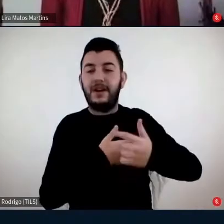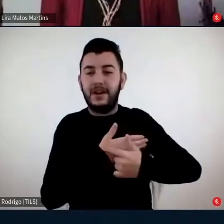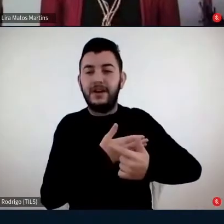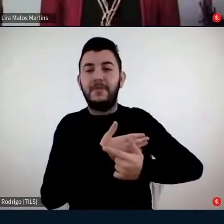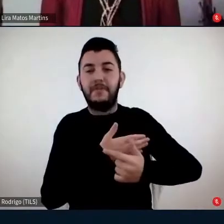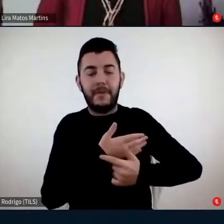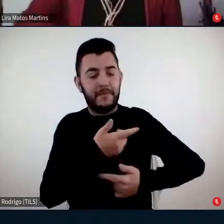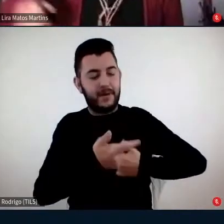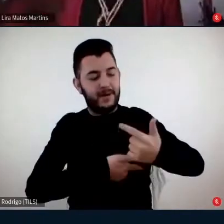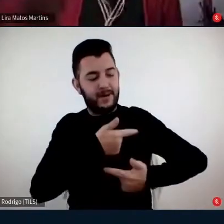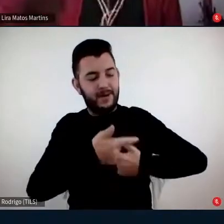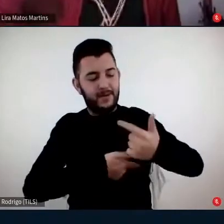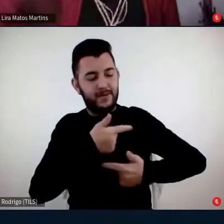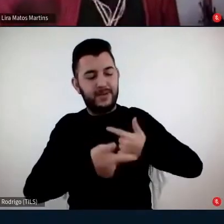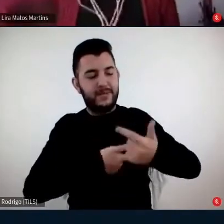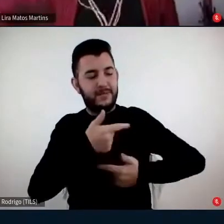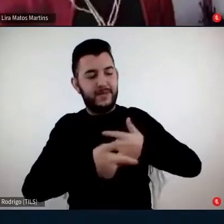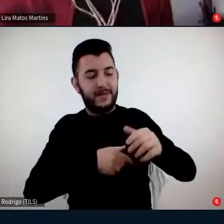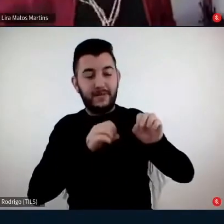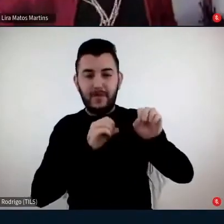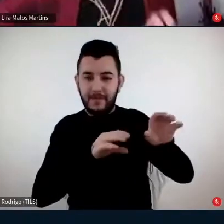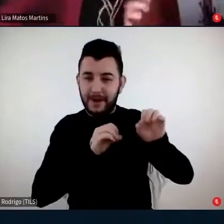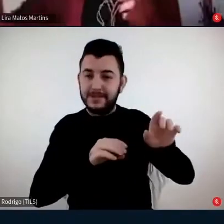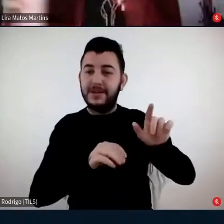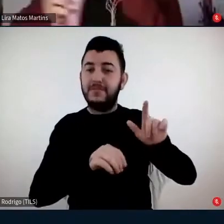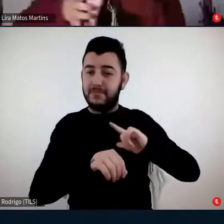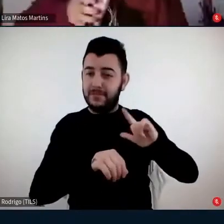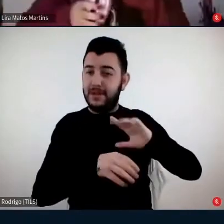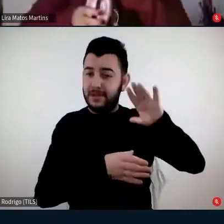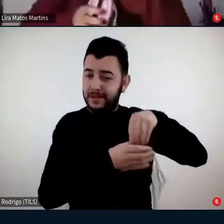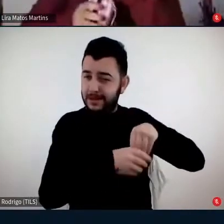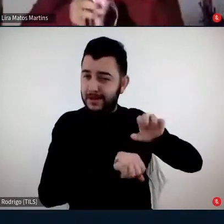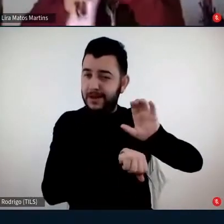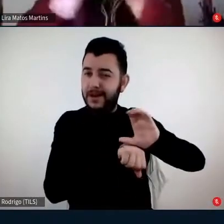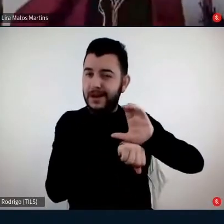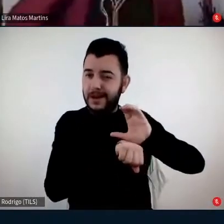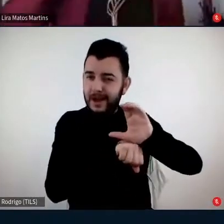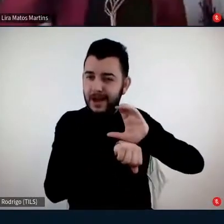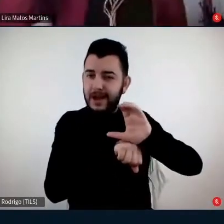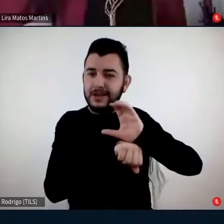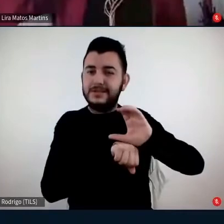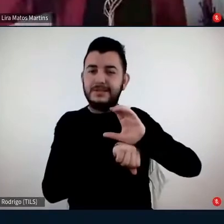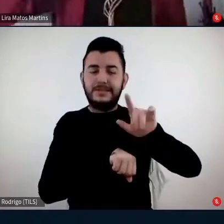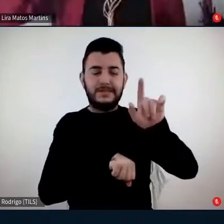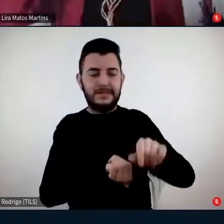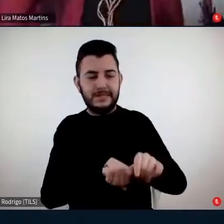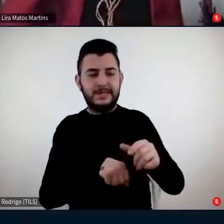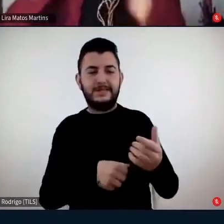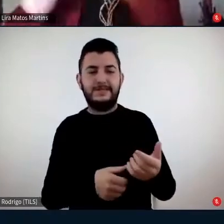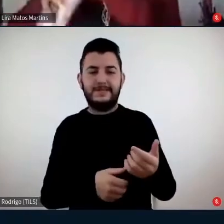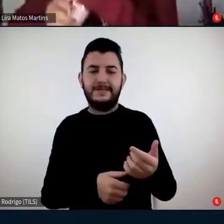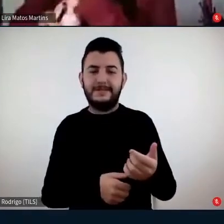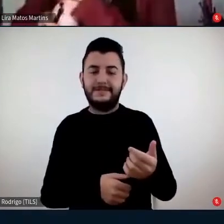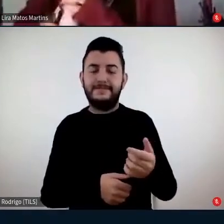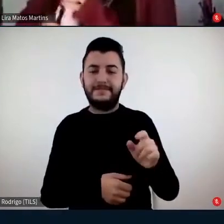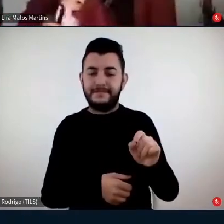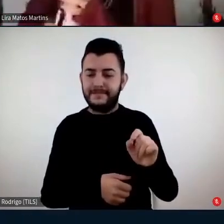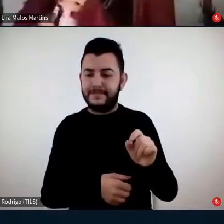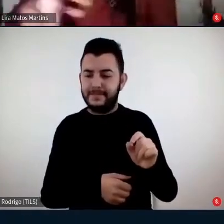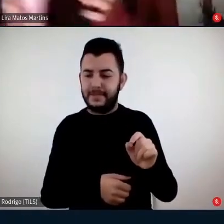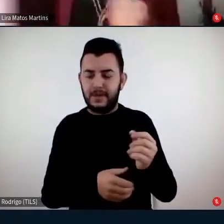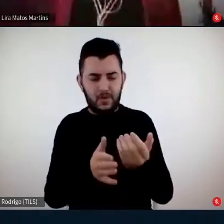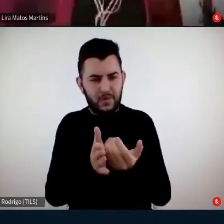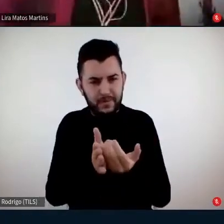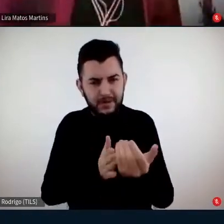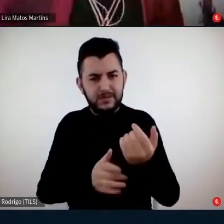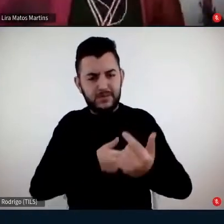os CAS tiveram, né? Os CAS ali, eles iniciam seu trabalho formativo a partir de